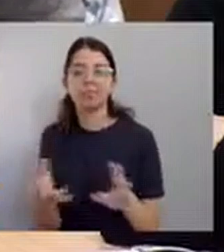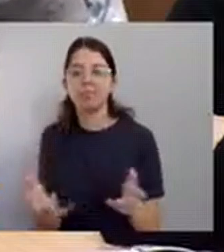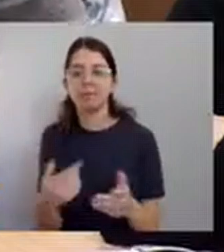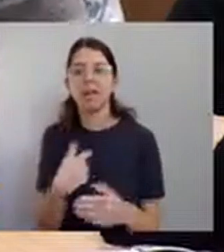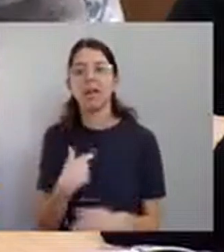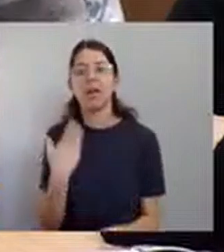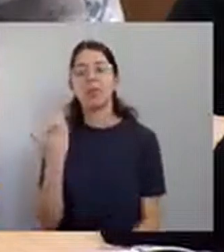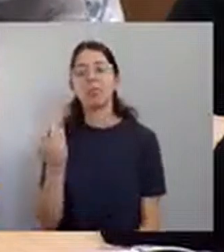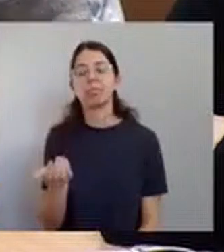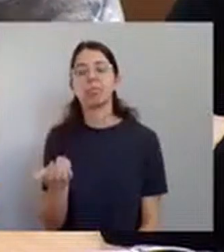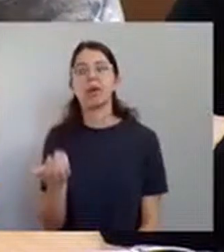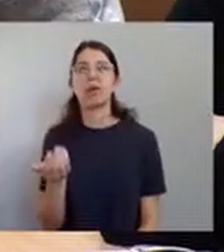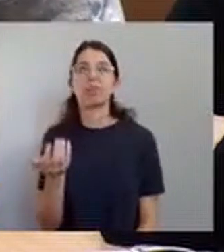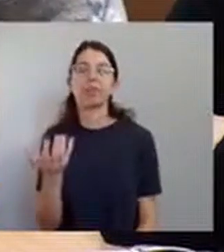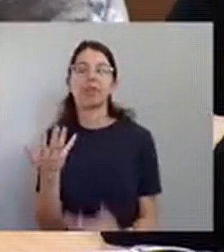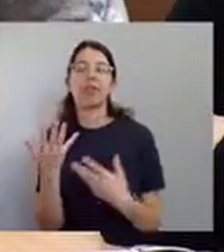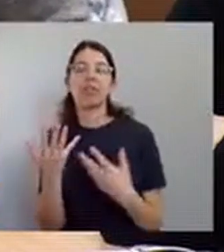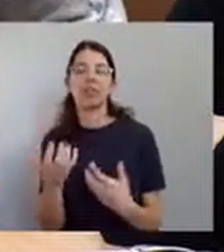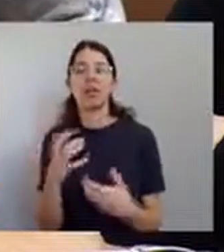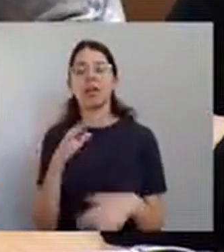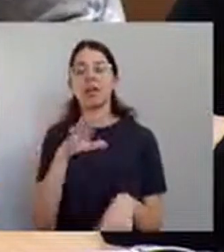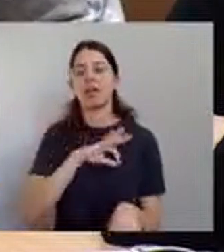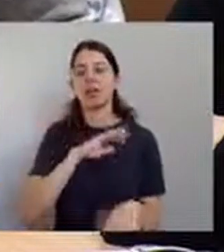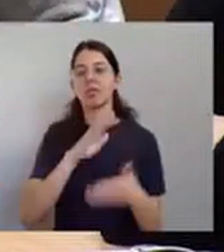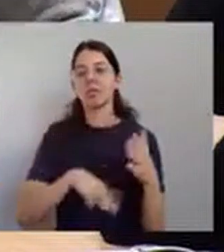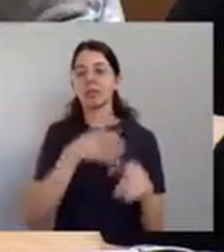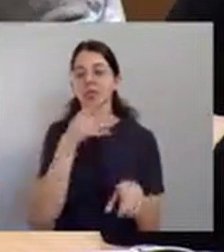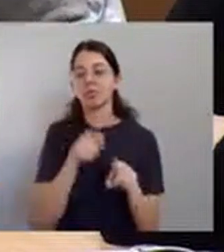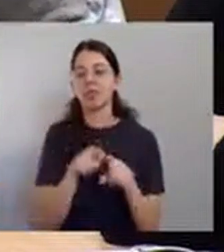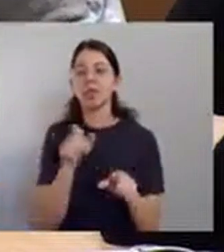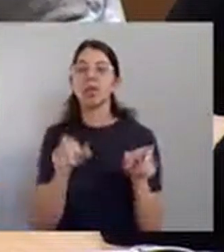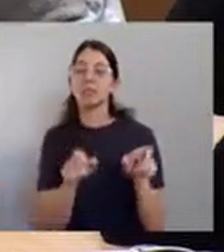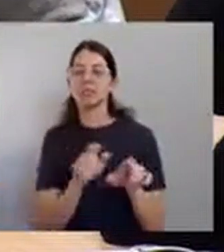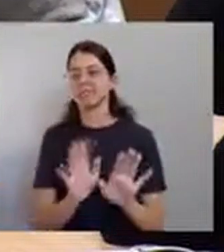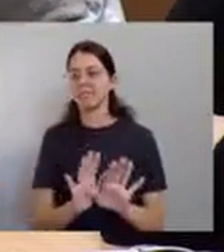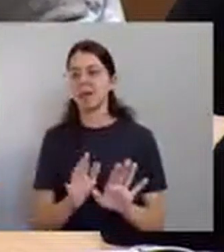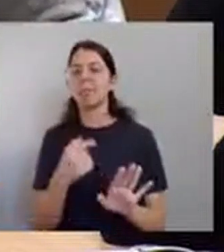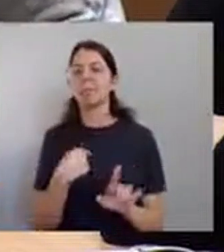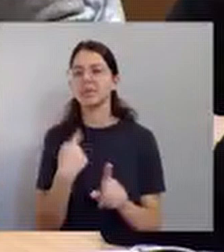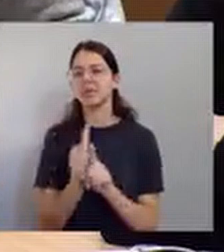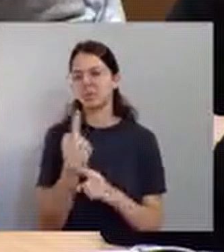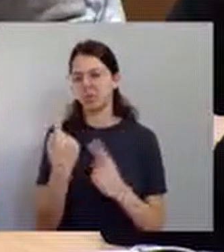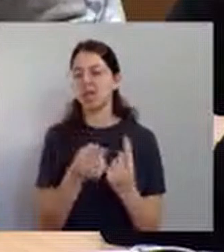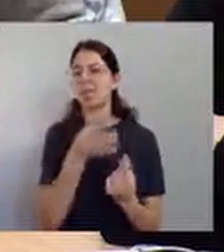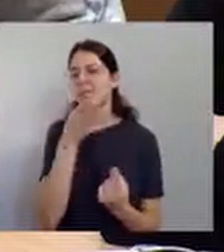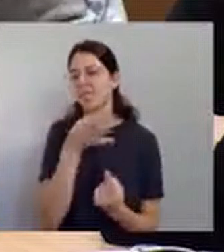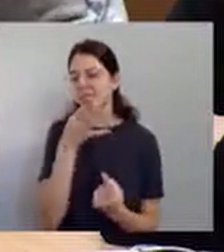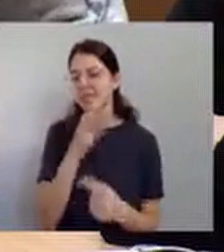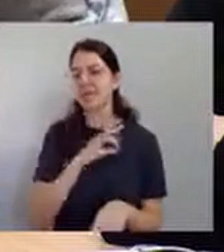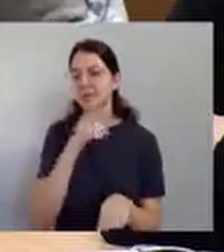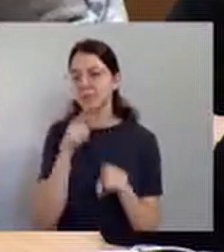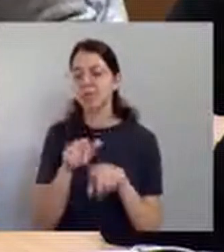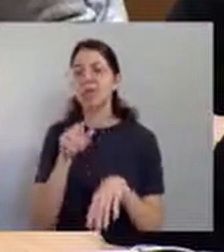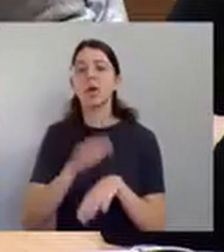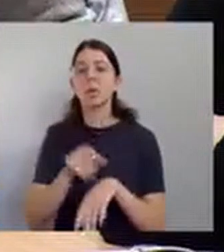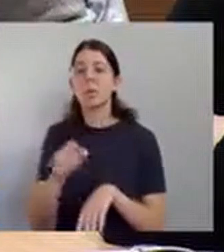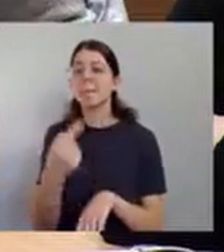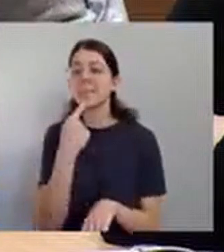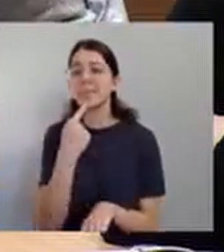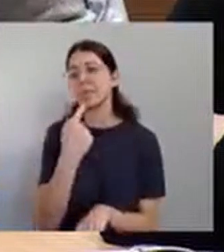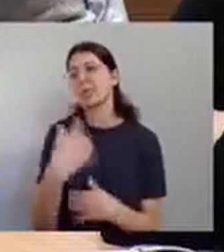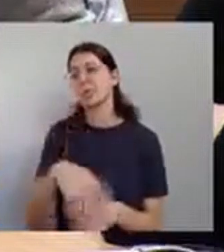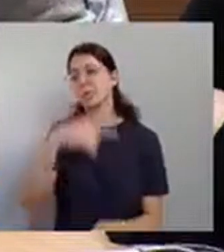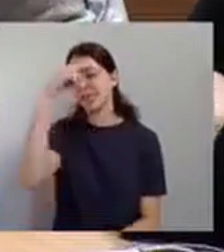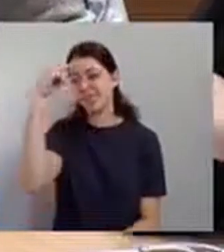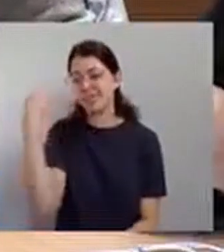colegas deputados nem aos cidadãos, mas vou dizer-lhe algumas coisas, Sr. Deputado, que tem muita dificuldade em perceber a diferença entre